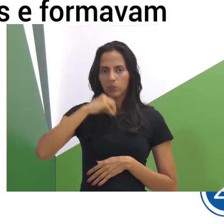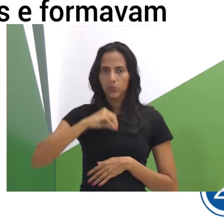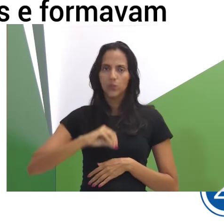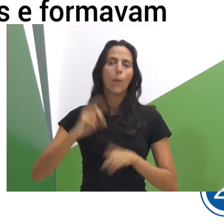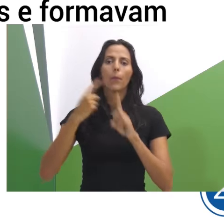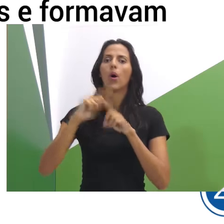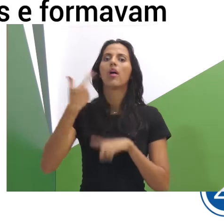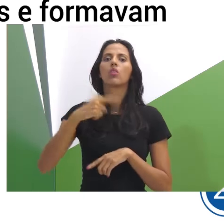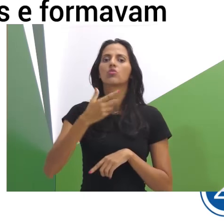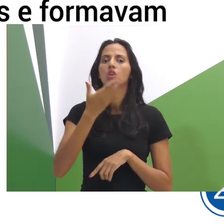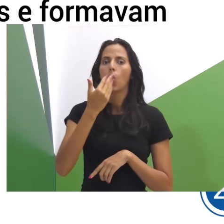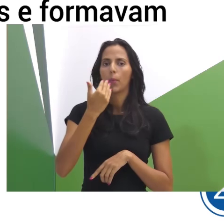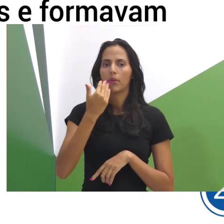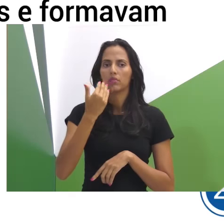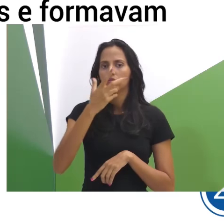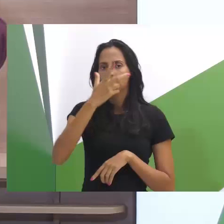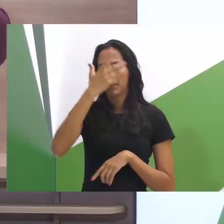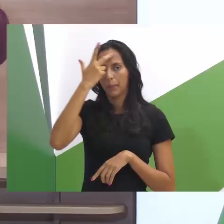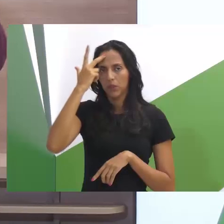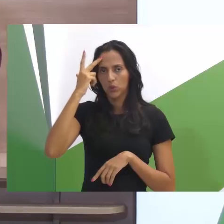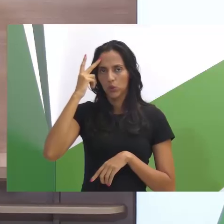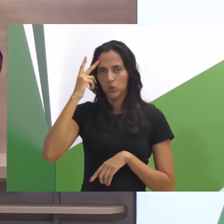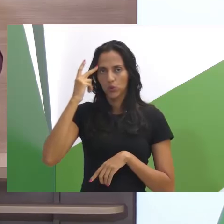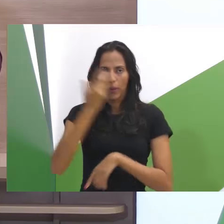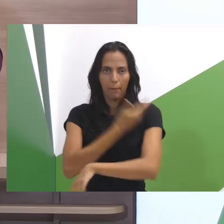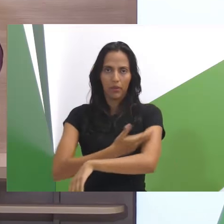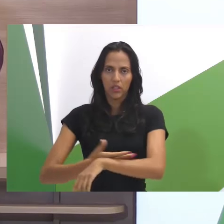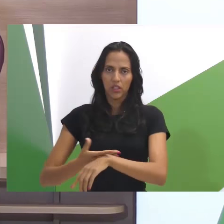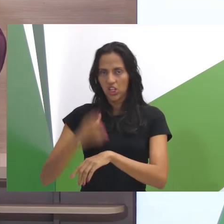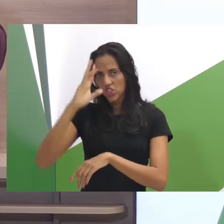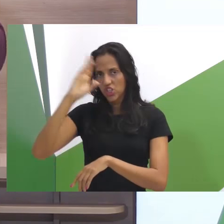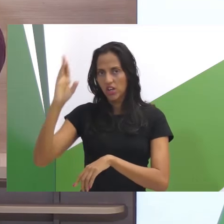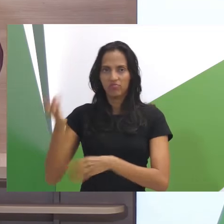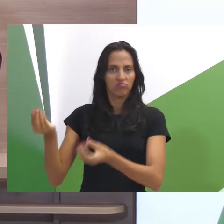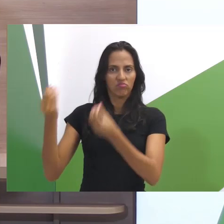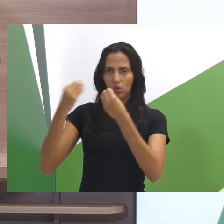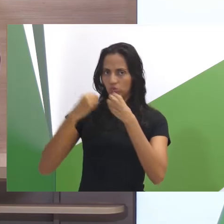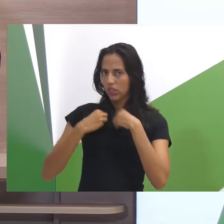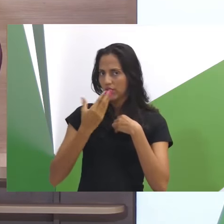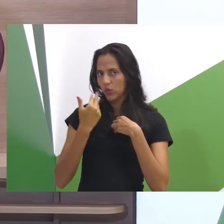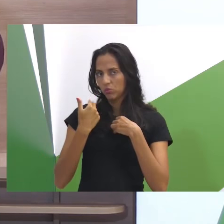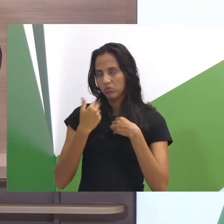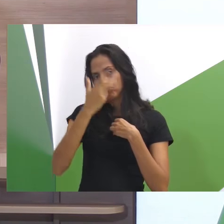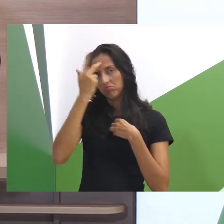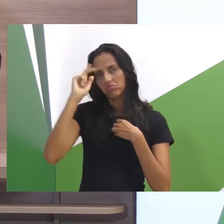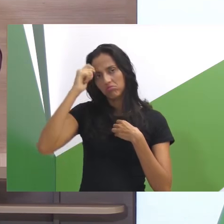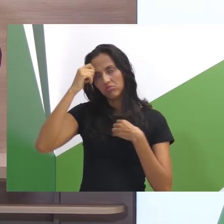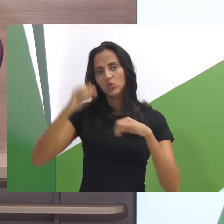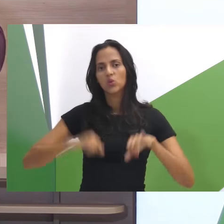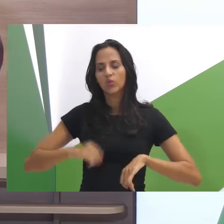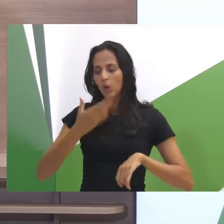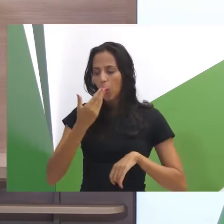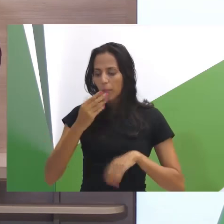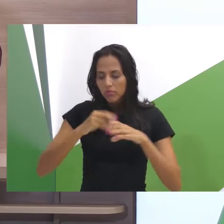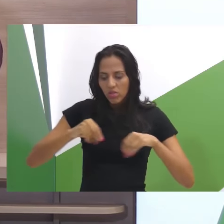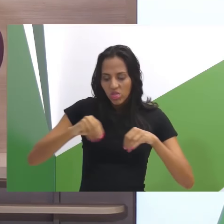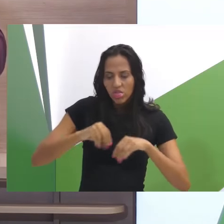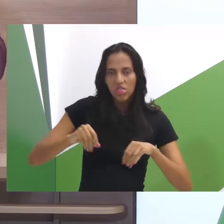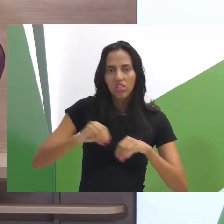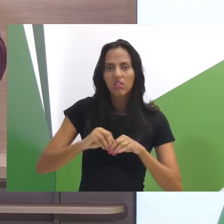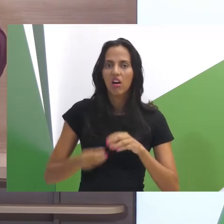alimentado. Então, eles quebravam as máquinas, eles resistiam à escravidão, eles faziam grupos e fugiam